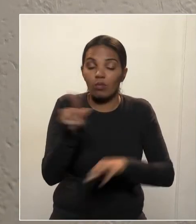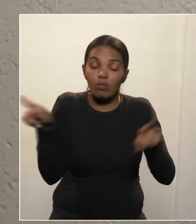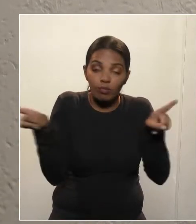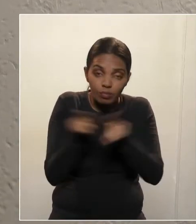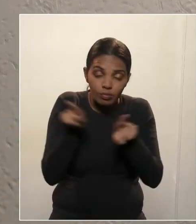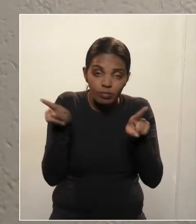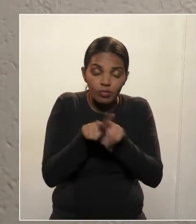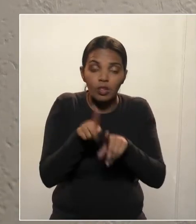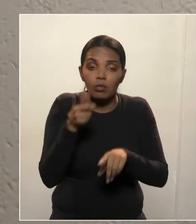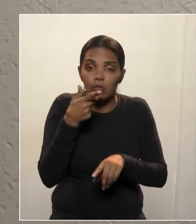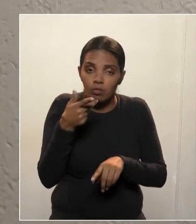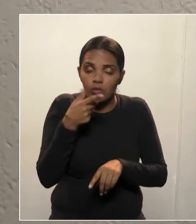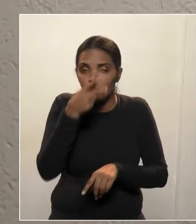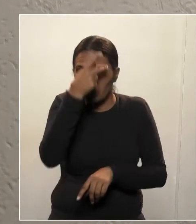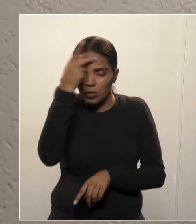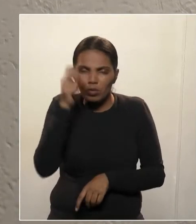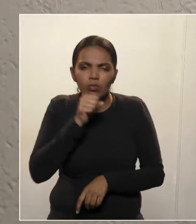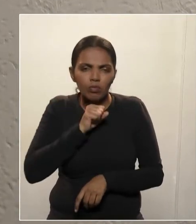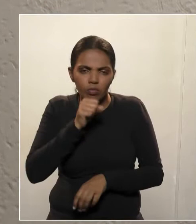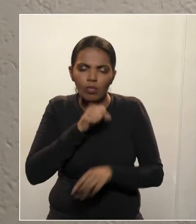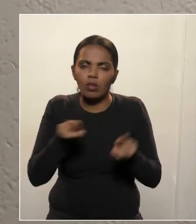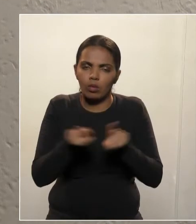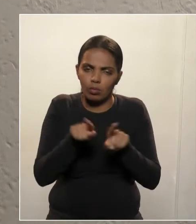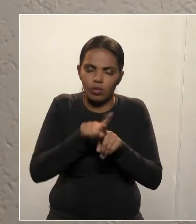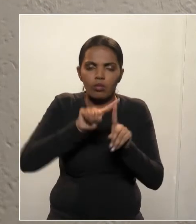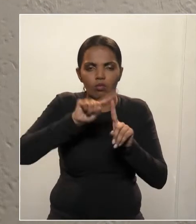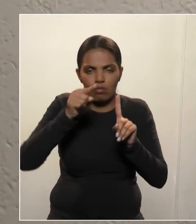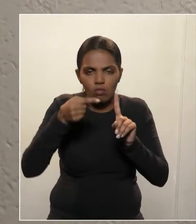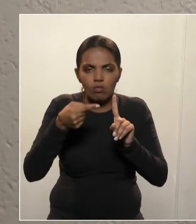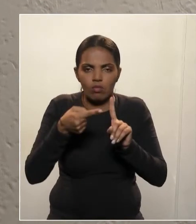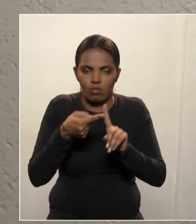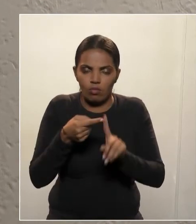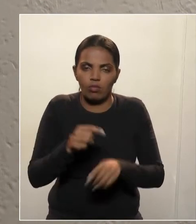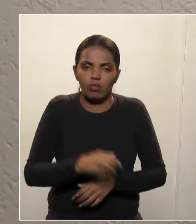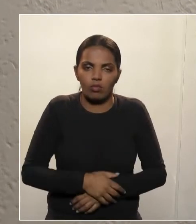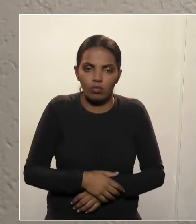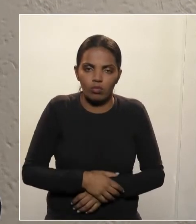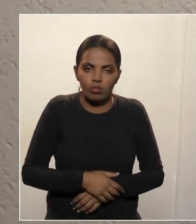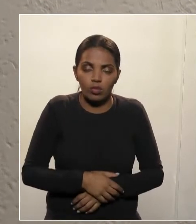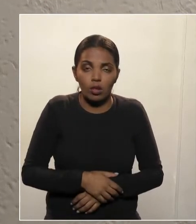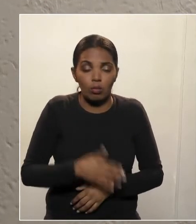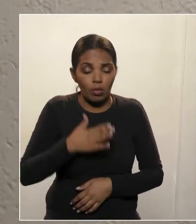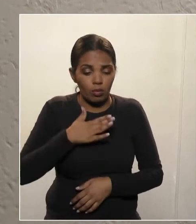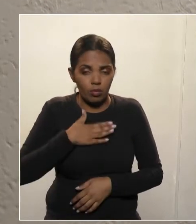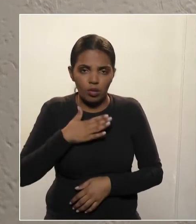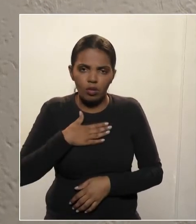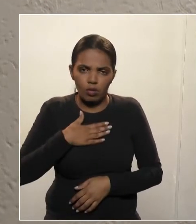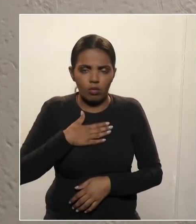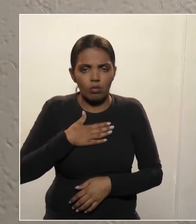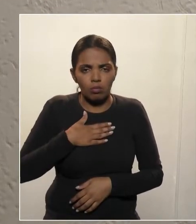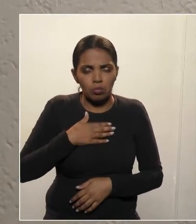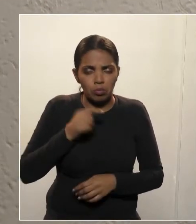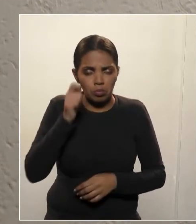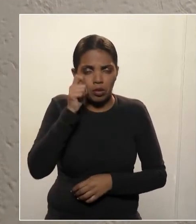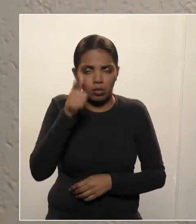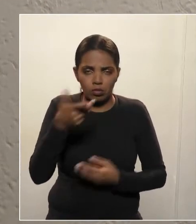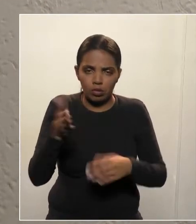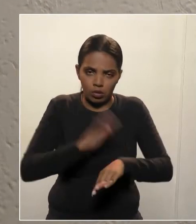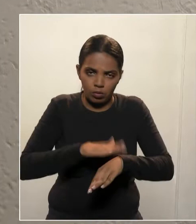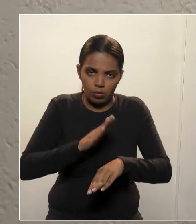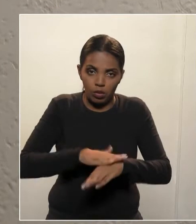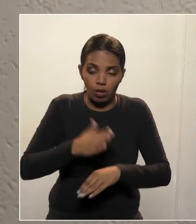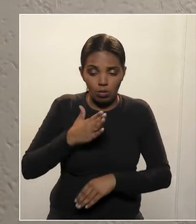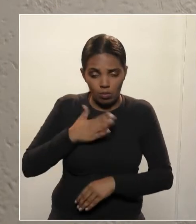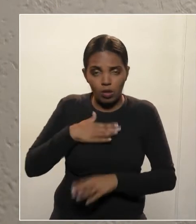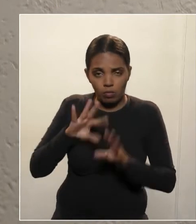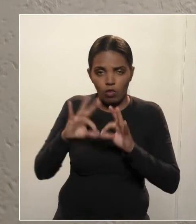também idosos e grávidas. Isso diz respeito especialmente nesse momento para mim, por exemplo. Tenho uma